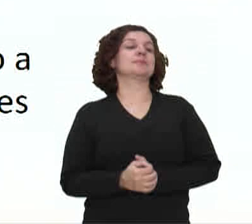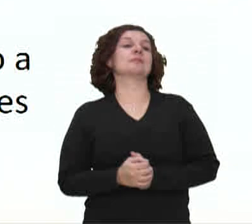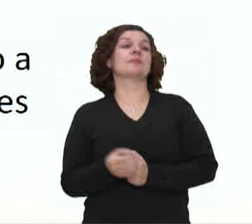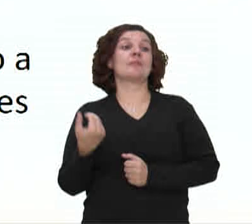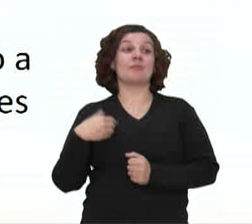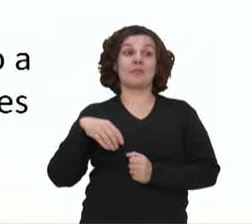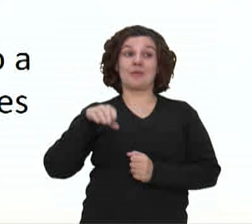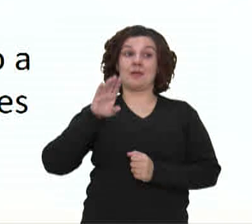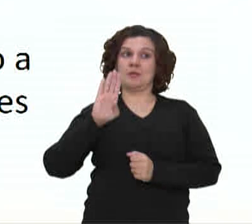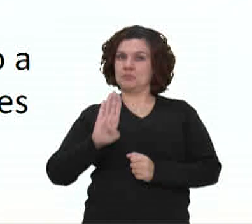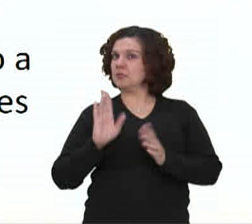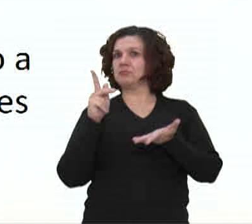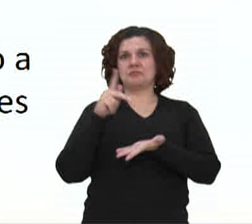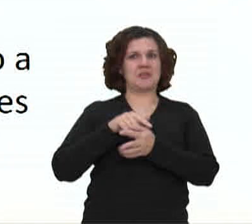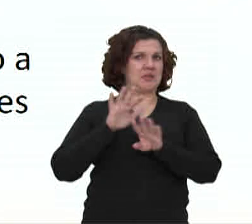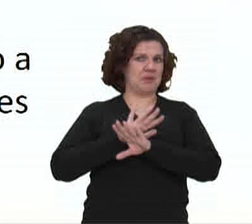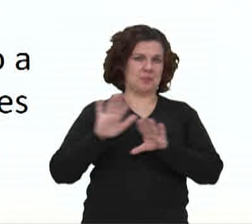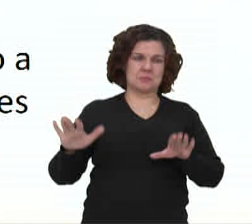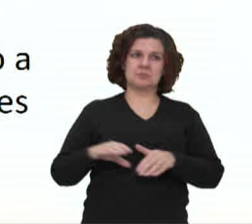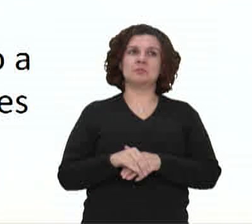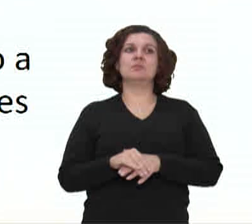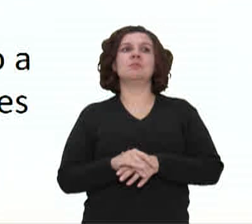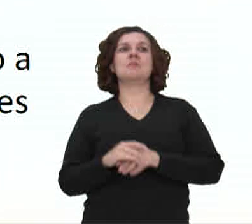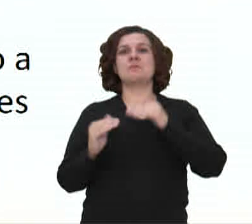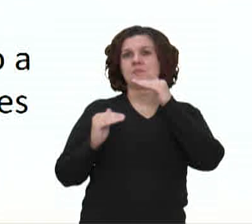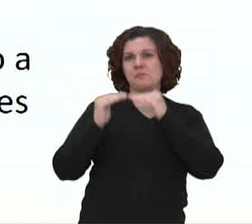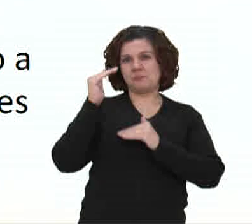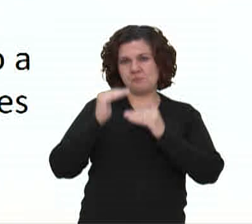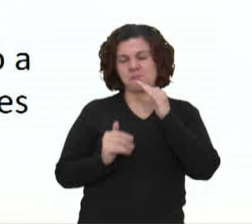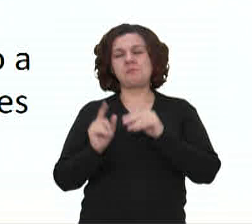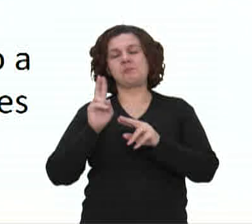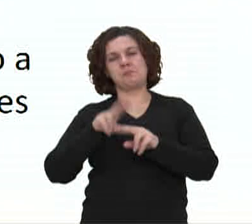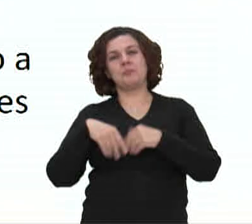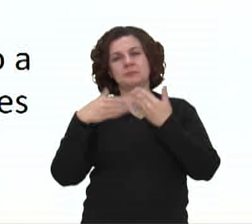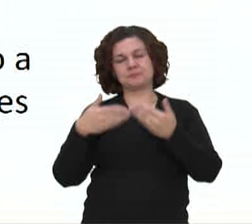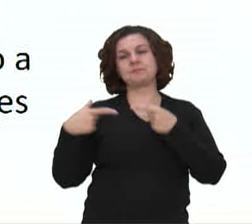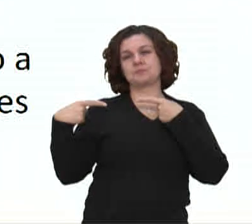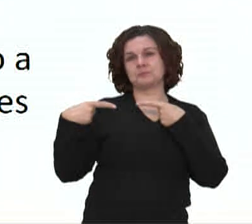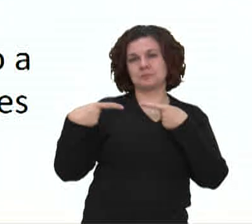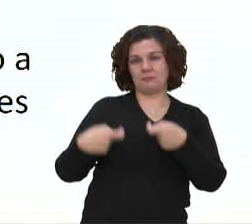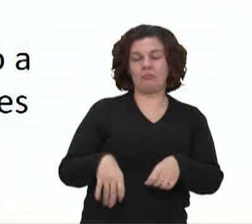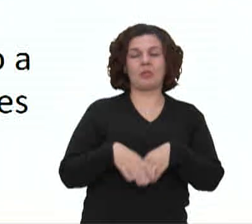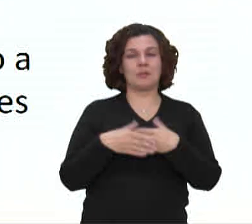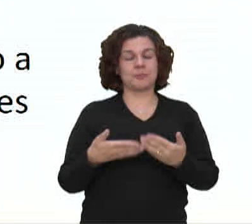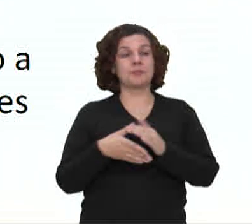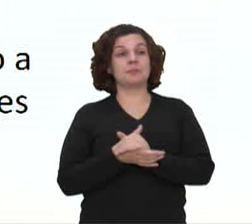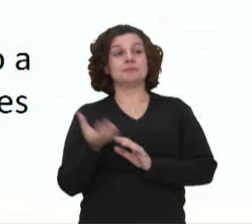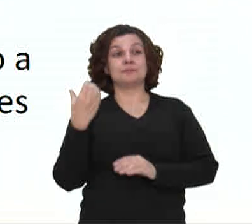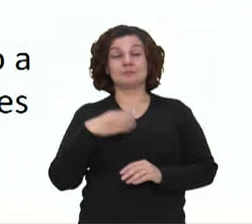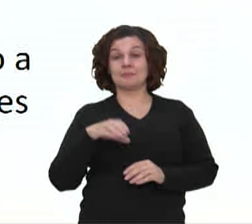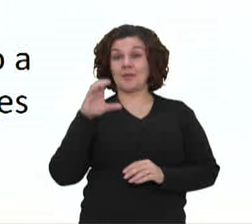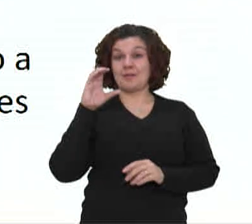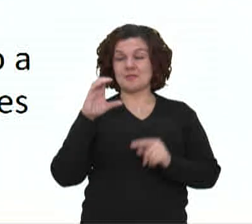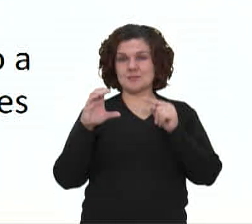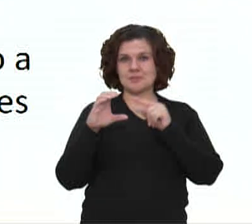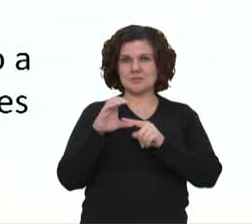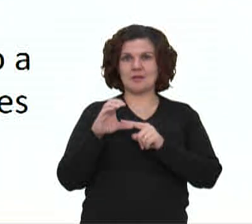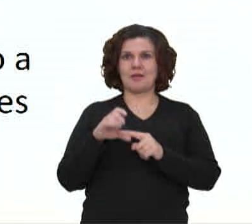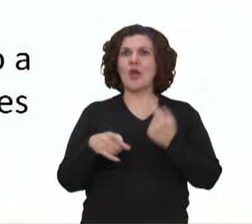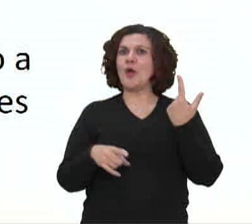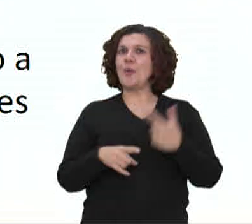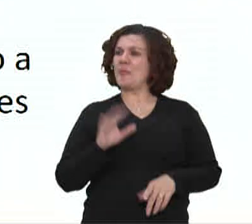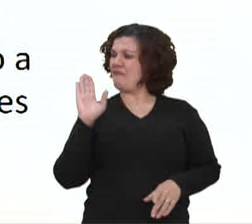B. Verdadeiro, né? Essa instabilidade se deve aos grupos rivais, beleza. Letra C. Por que é